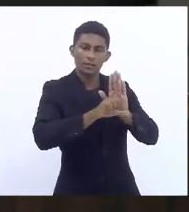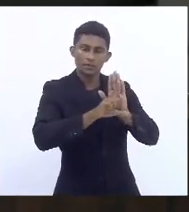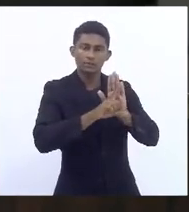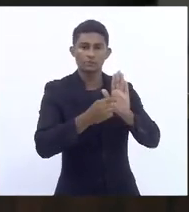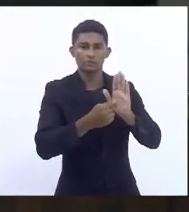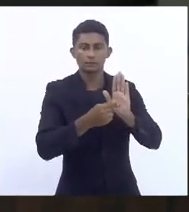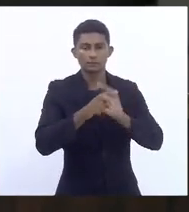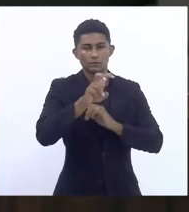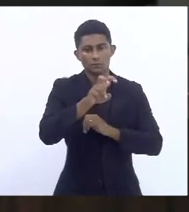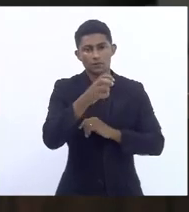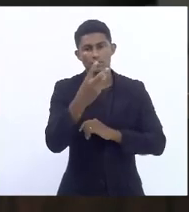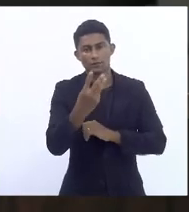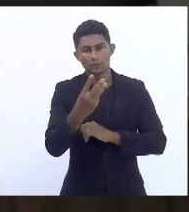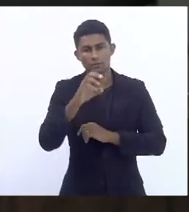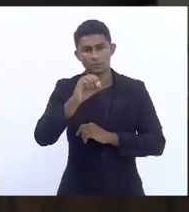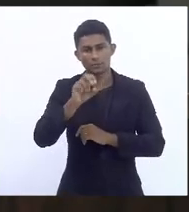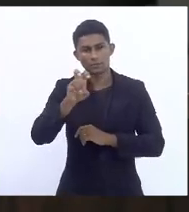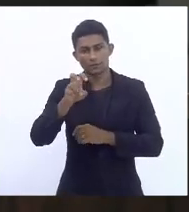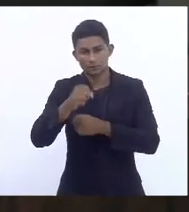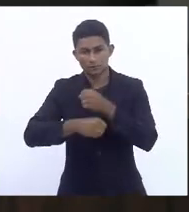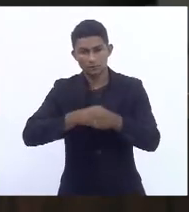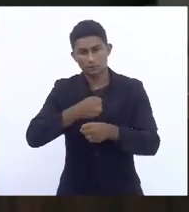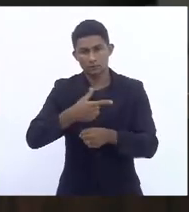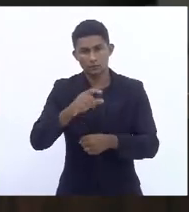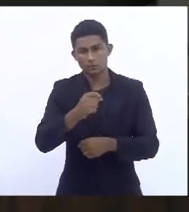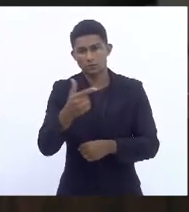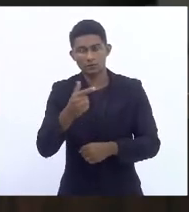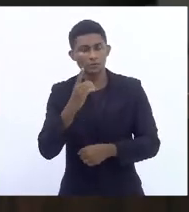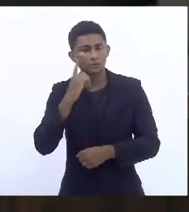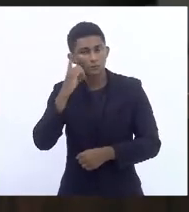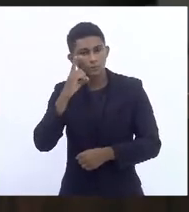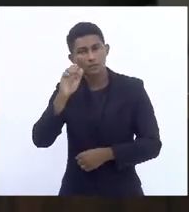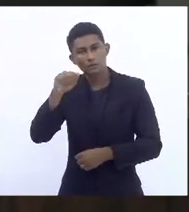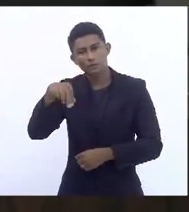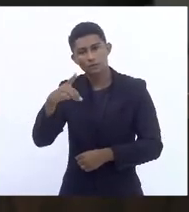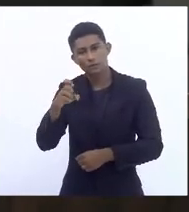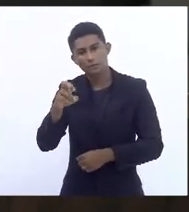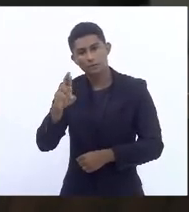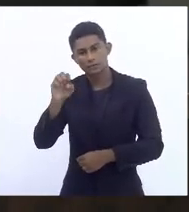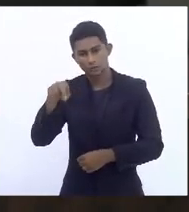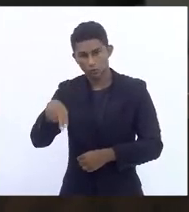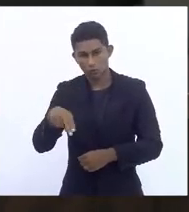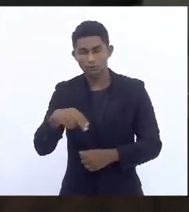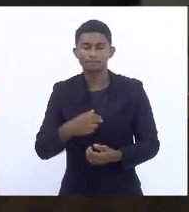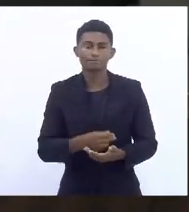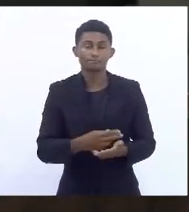número 5305 de 22, deputado Anderson Moraes, projeto de lei